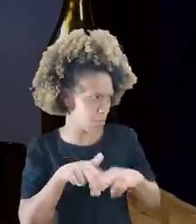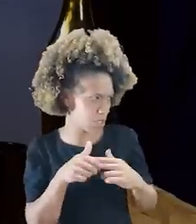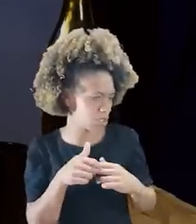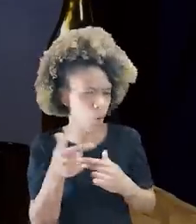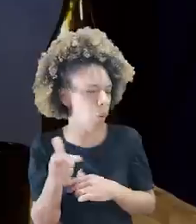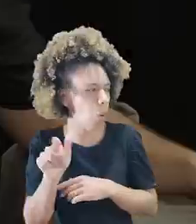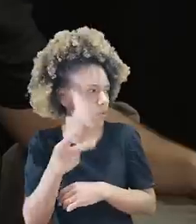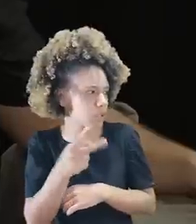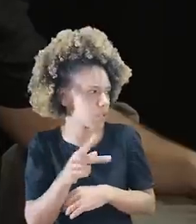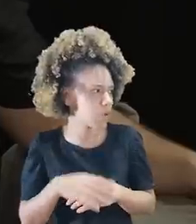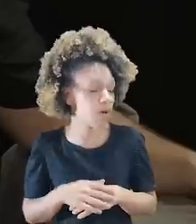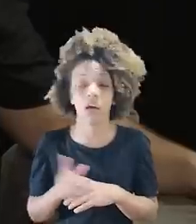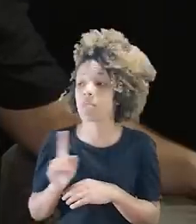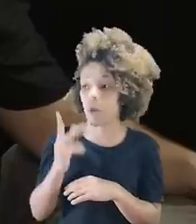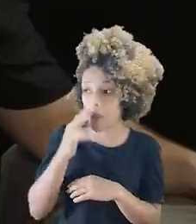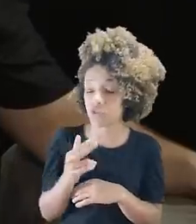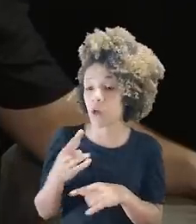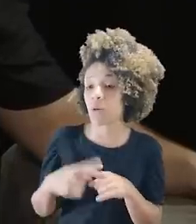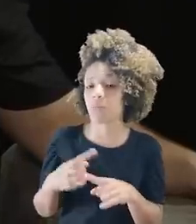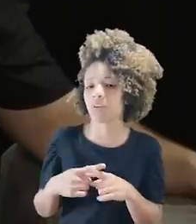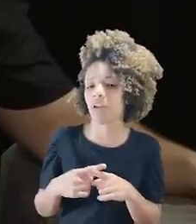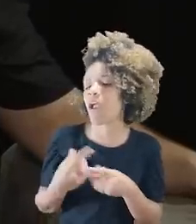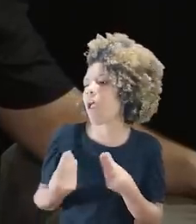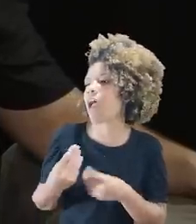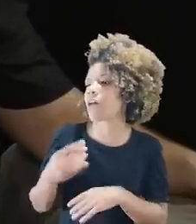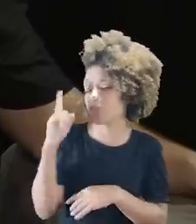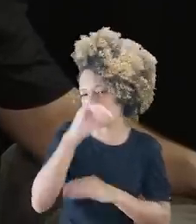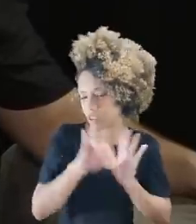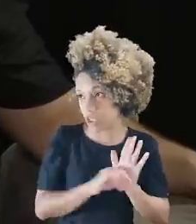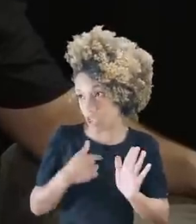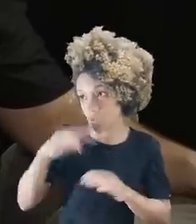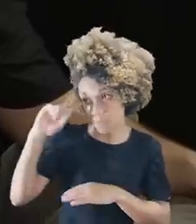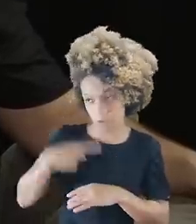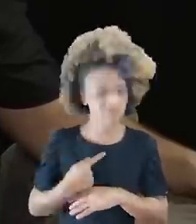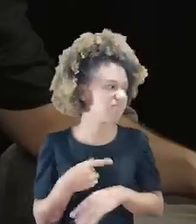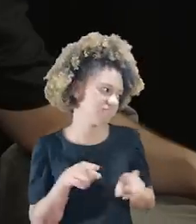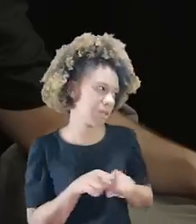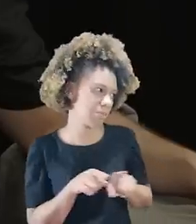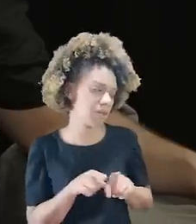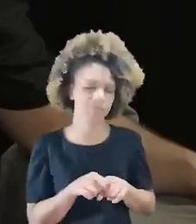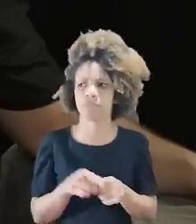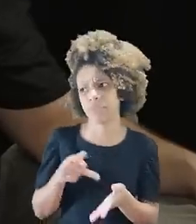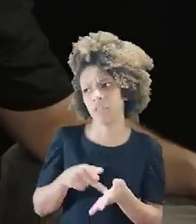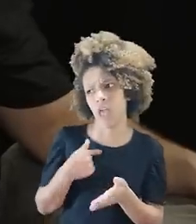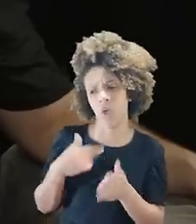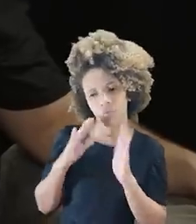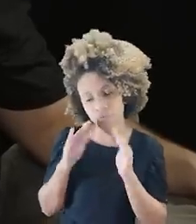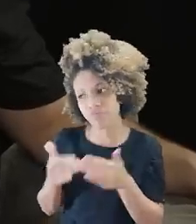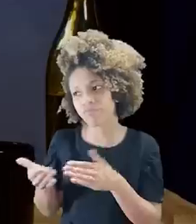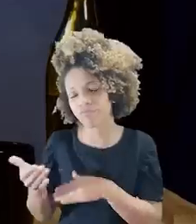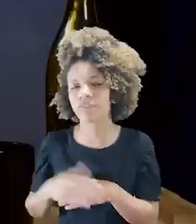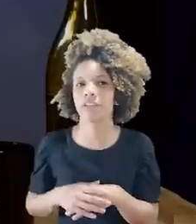Plantar ao mesmo tempo tem uma frase do John Lenon que eu amo que ele fala assim a vida é aquilo que acontece quando você fica planejando no futuro is essa frase